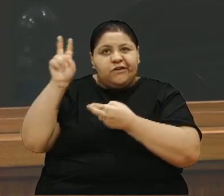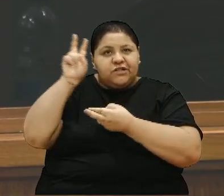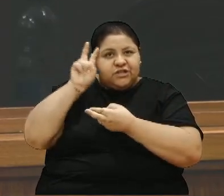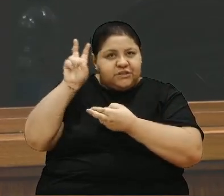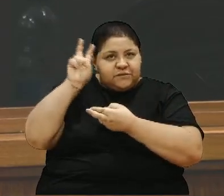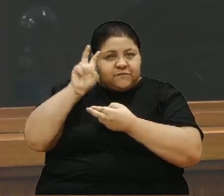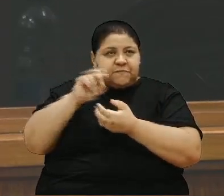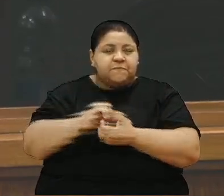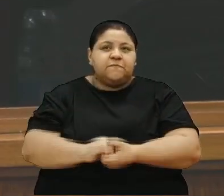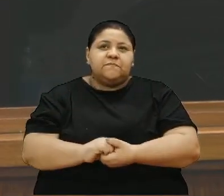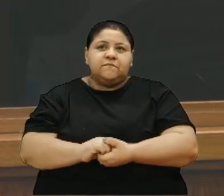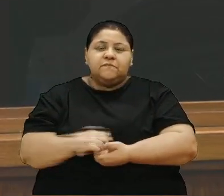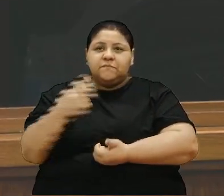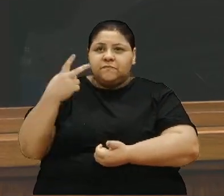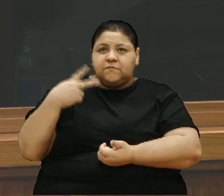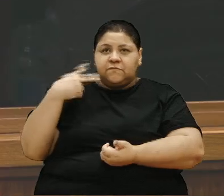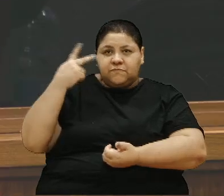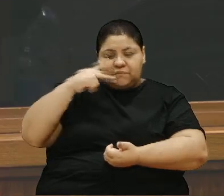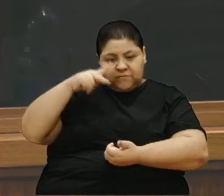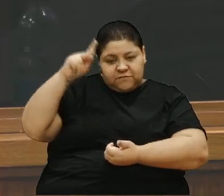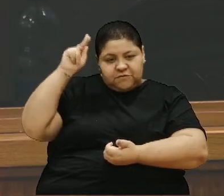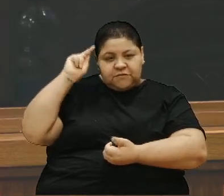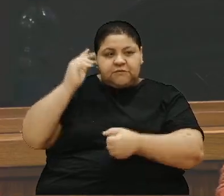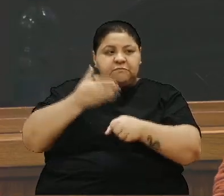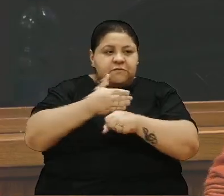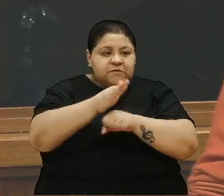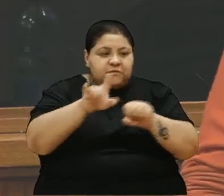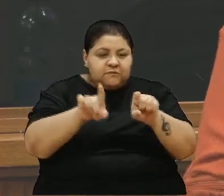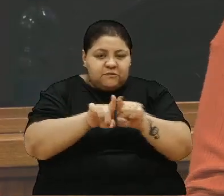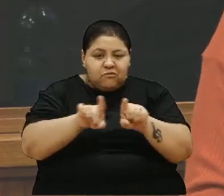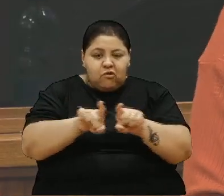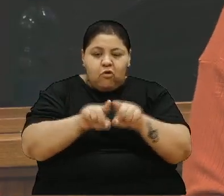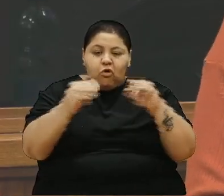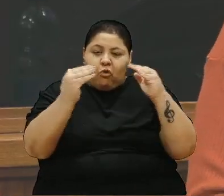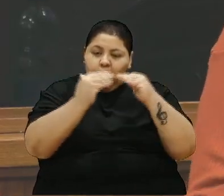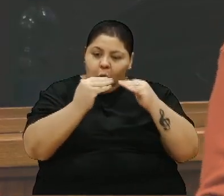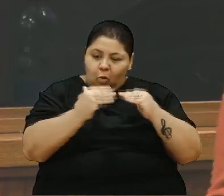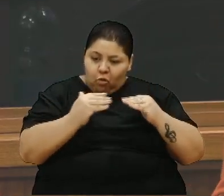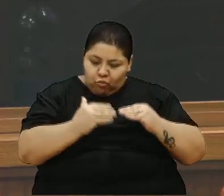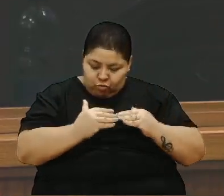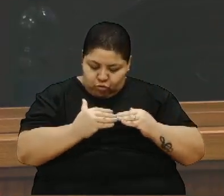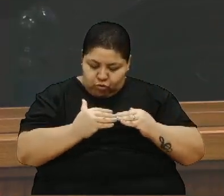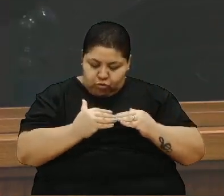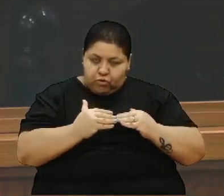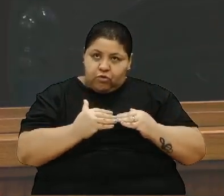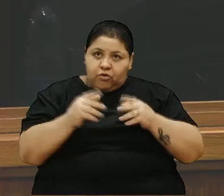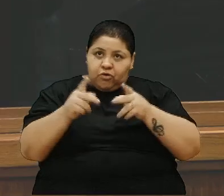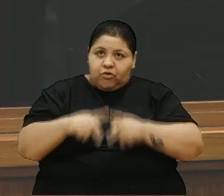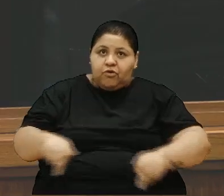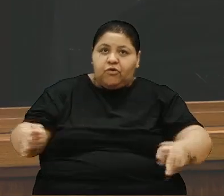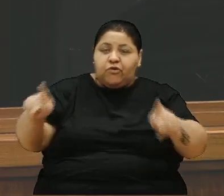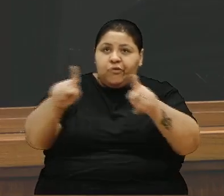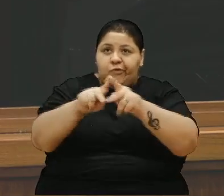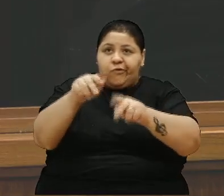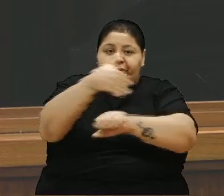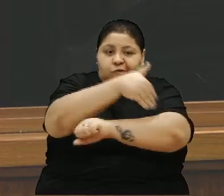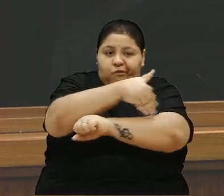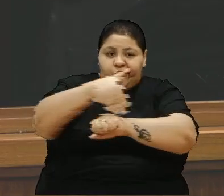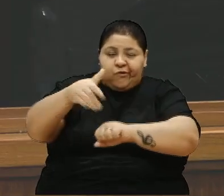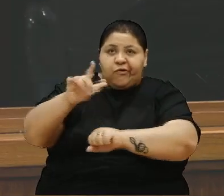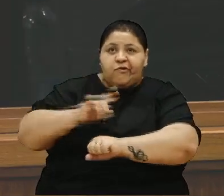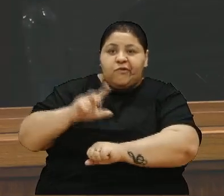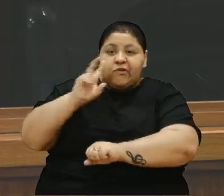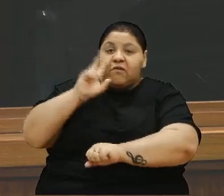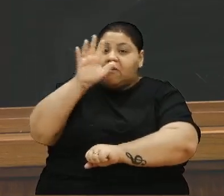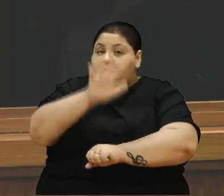quinta-feira, inclusive o vereador Iago estava presente e concordou com isso, que a população em situação de rua tem que ser